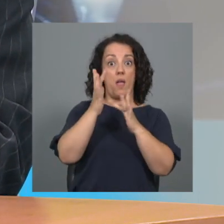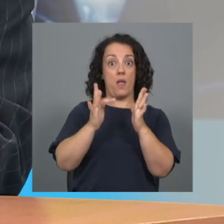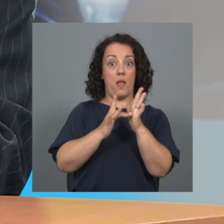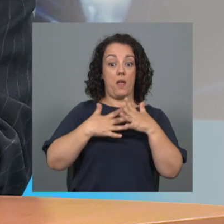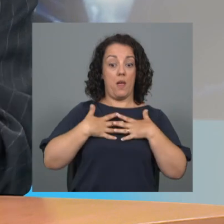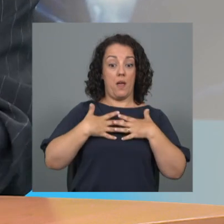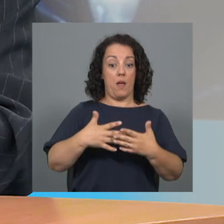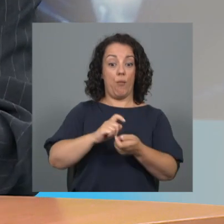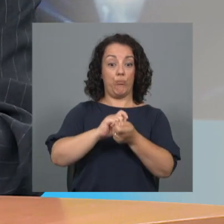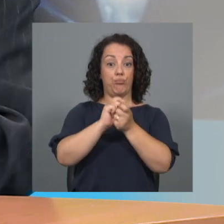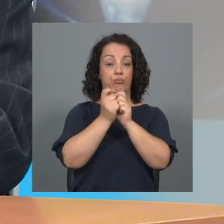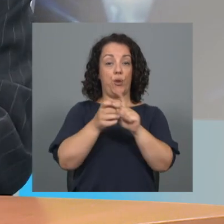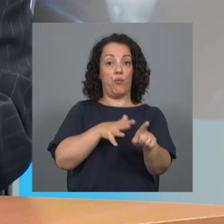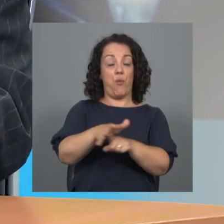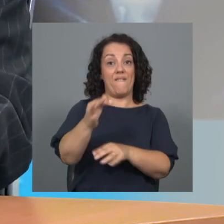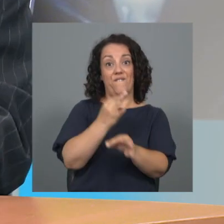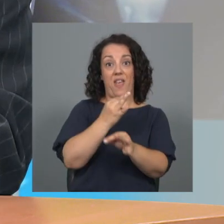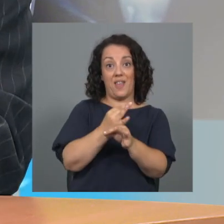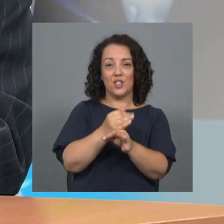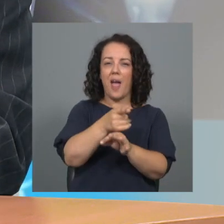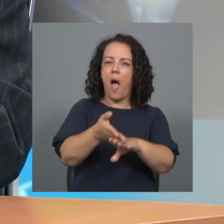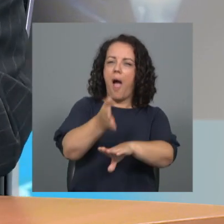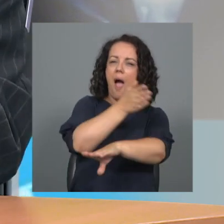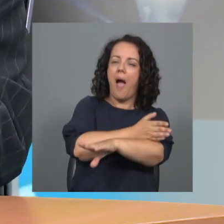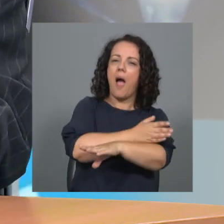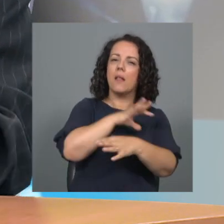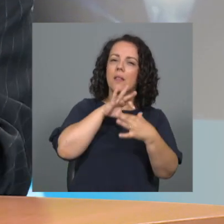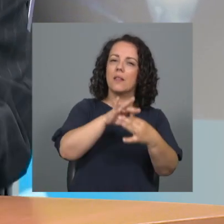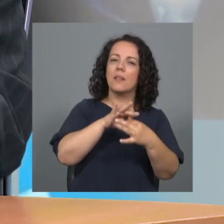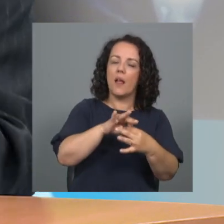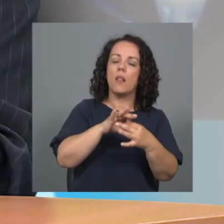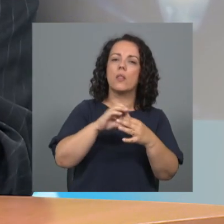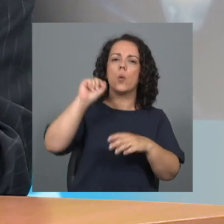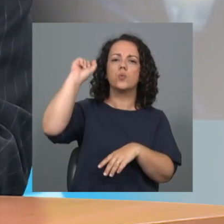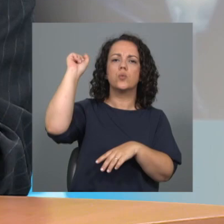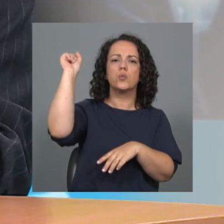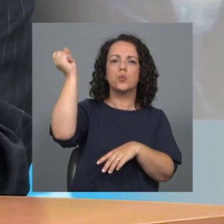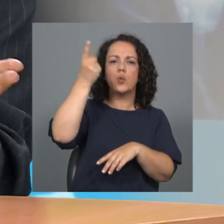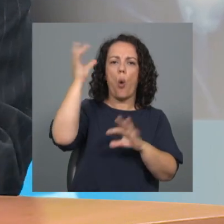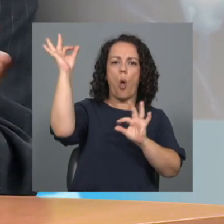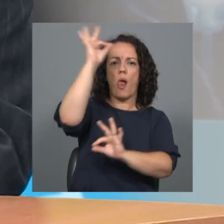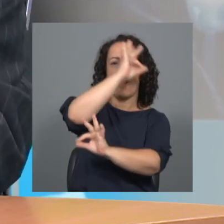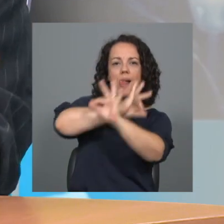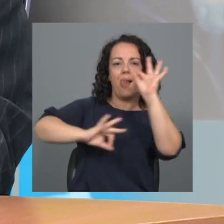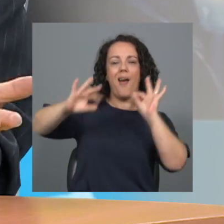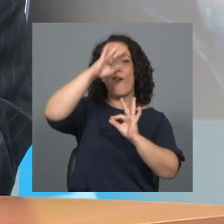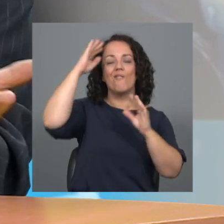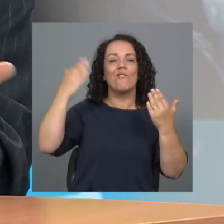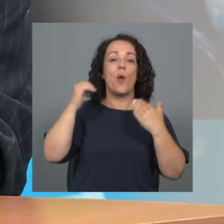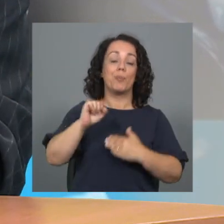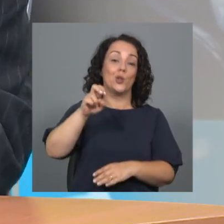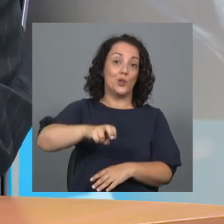dessas festas que acontecem, que estavam aqui muito ligadas ao solstício do verão, portanto